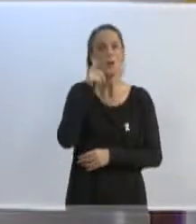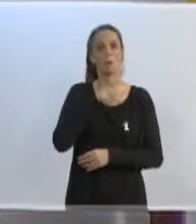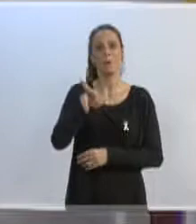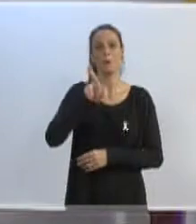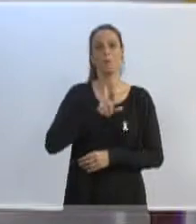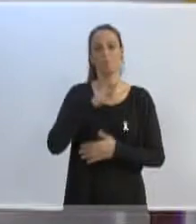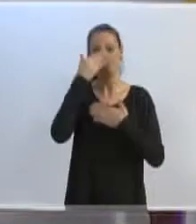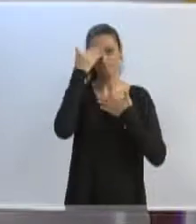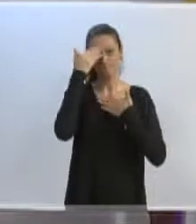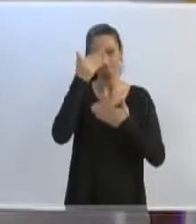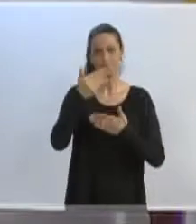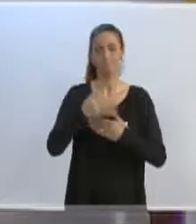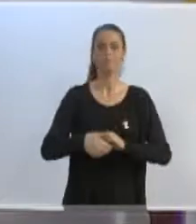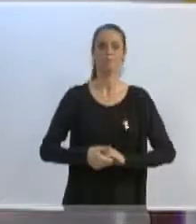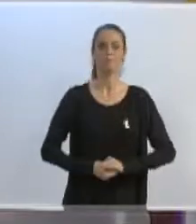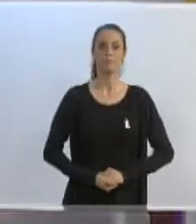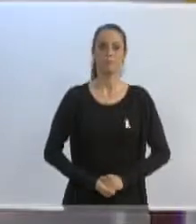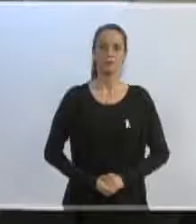Obrigada.